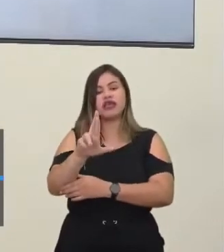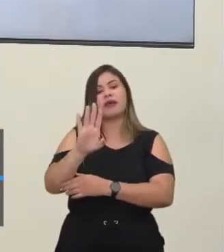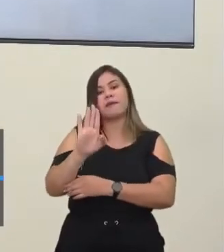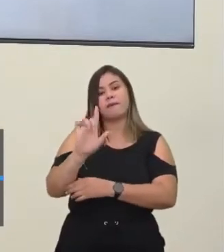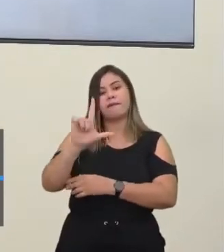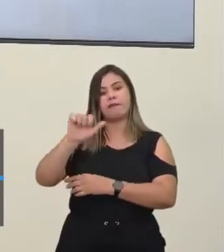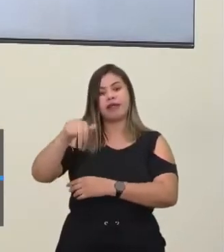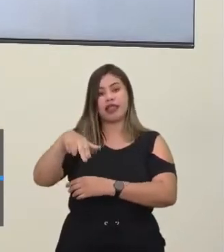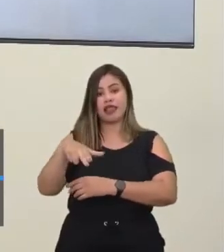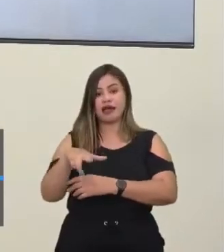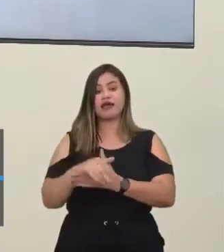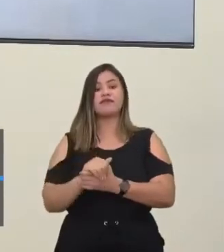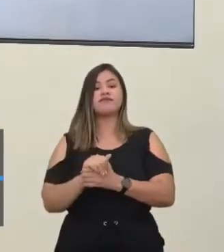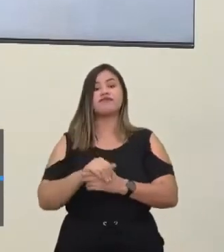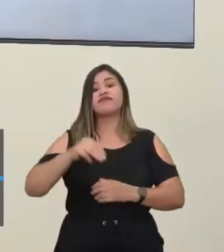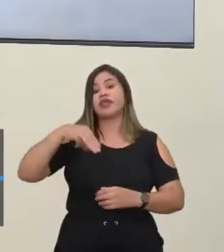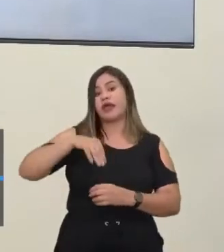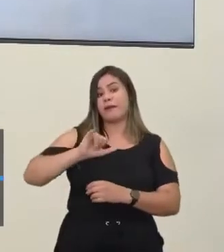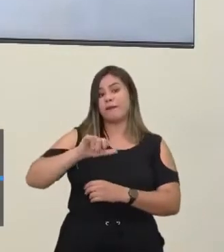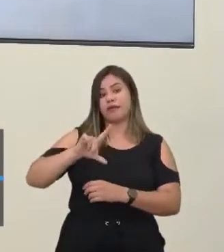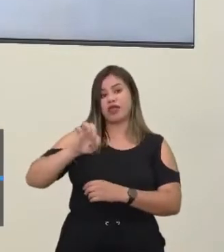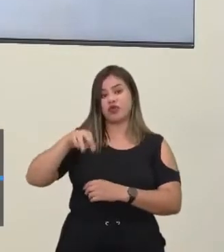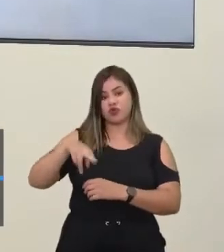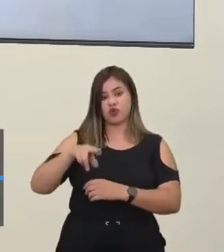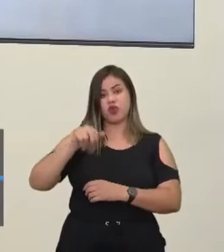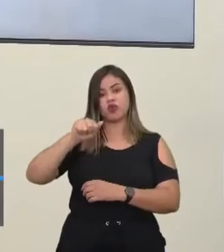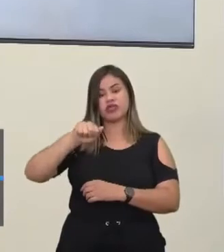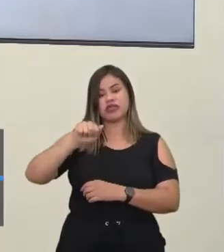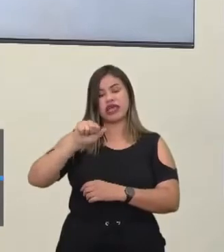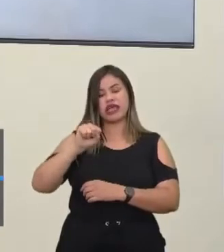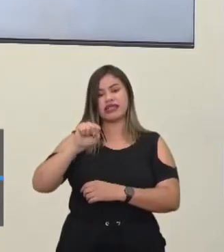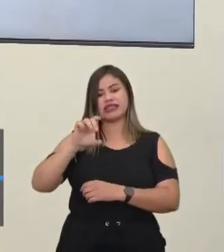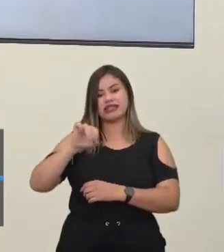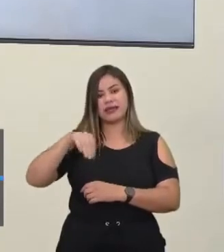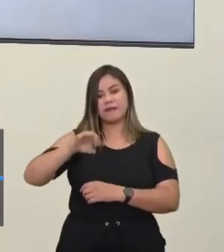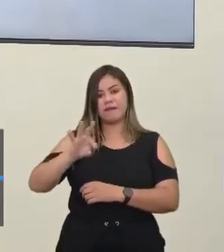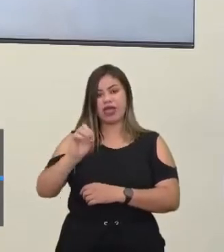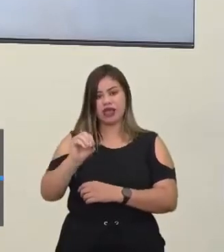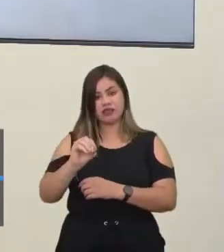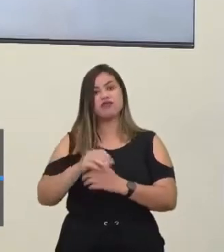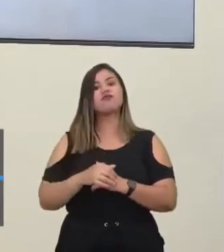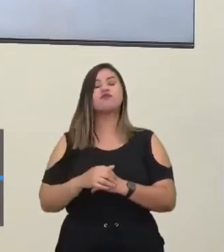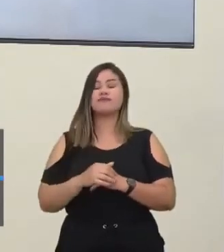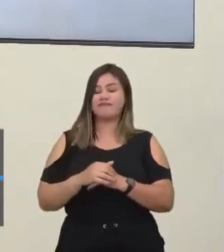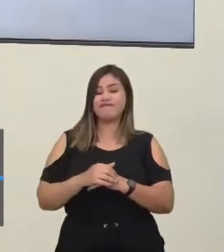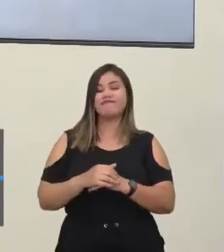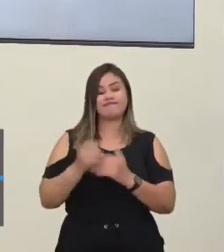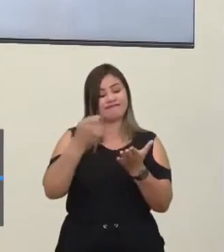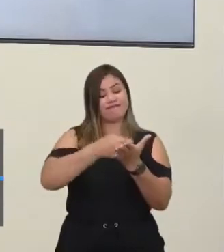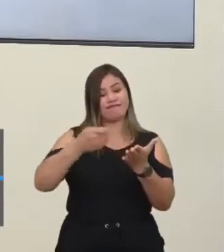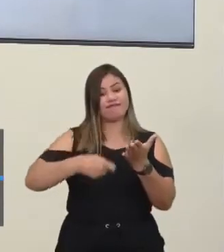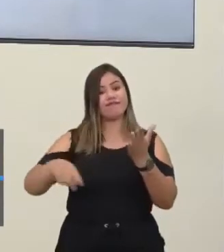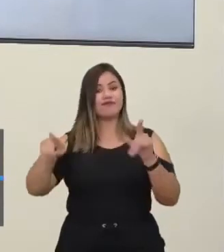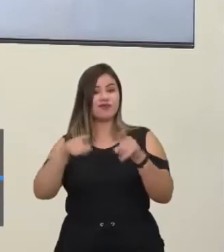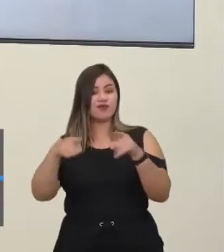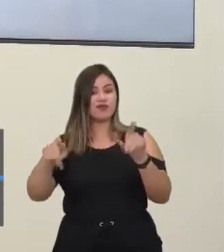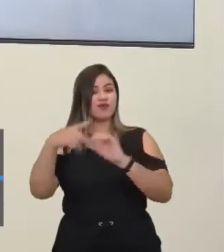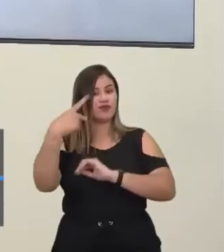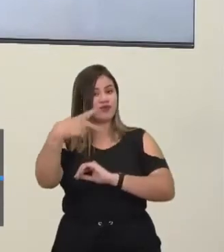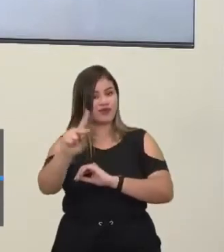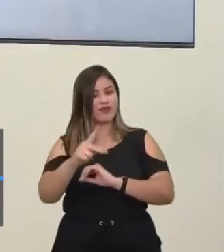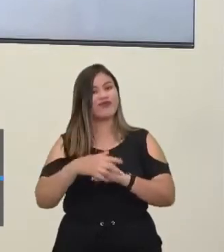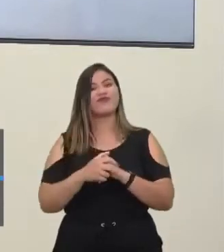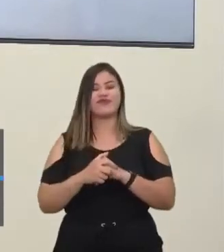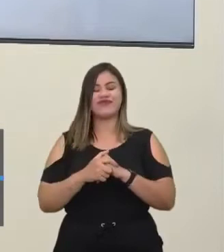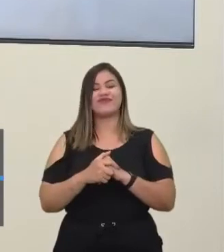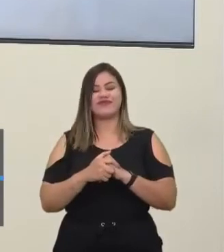né, o Milton Nascimento escreveu muitas músicas para ela, tá? Então, né, eram outros compositores